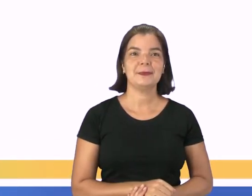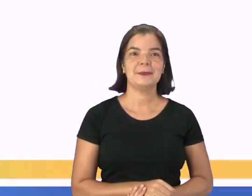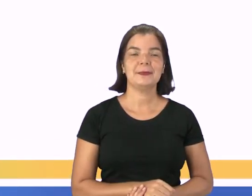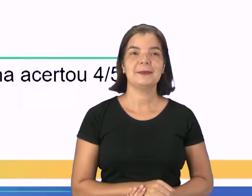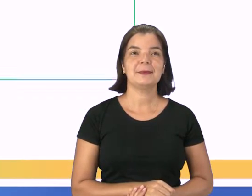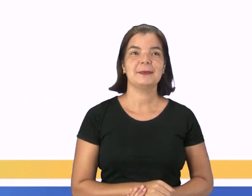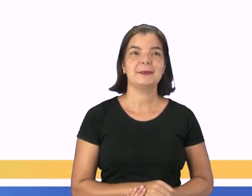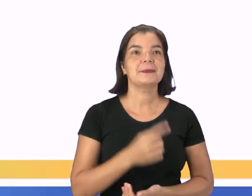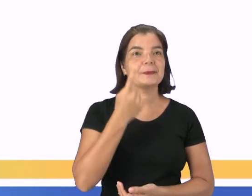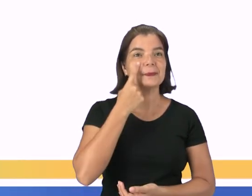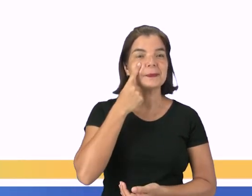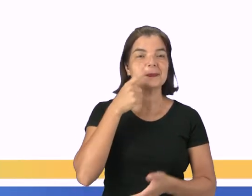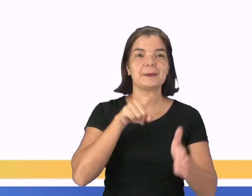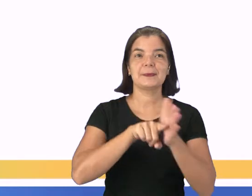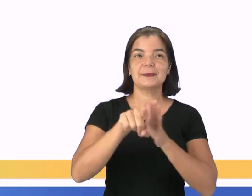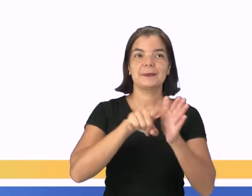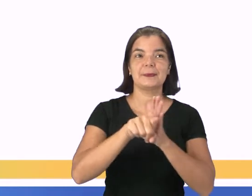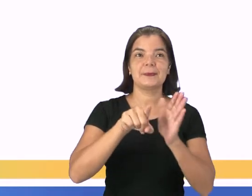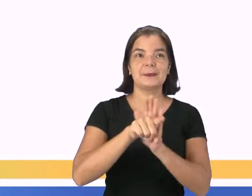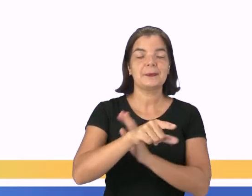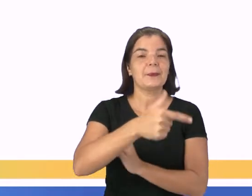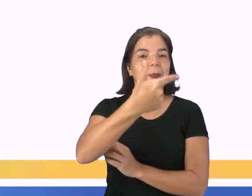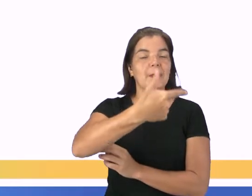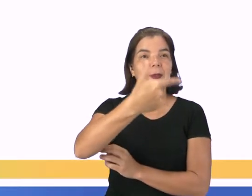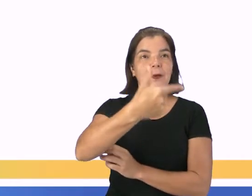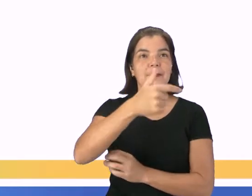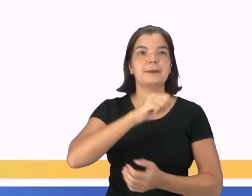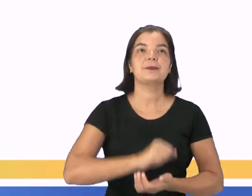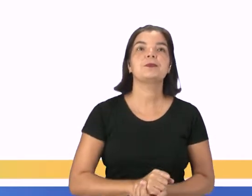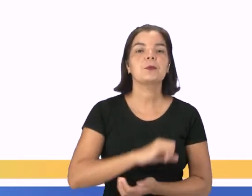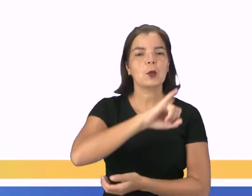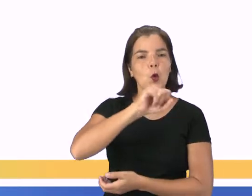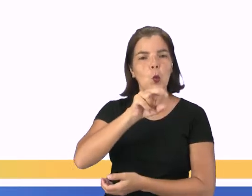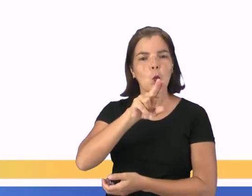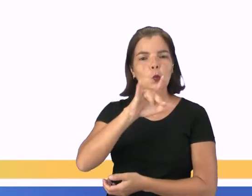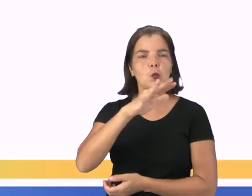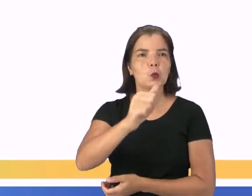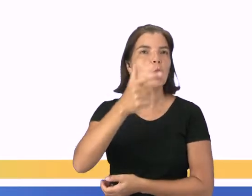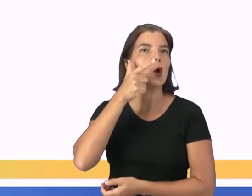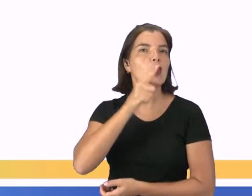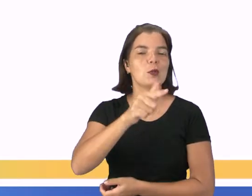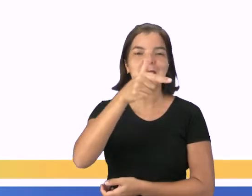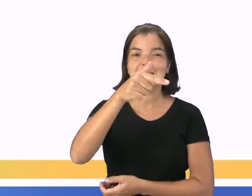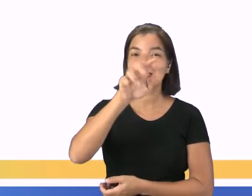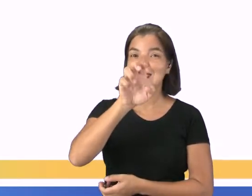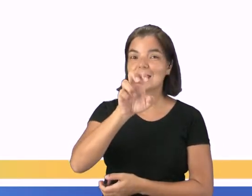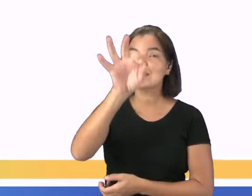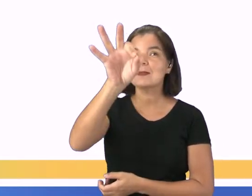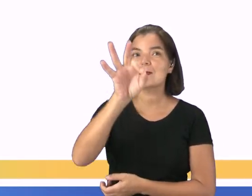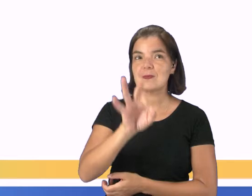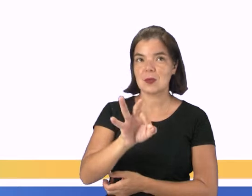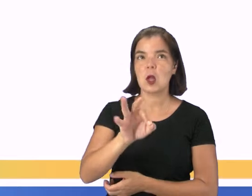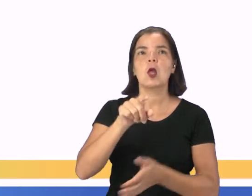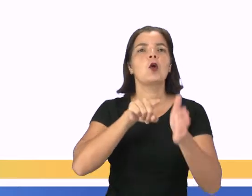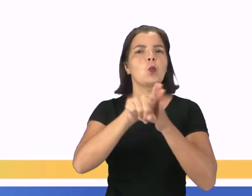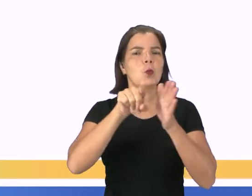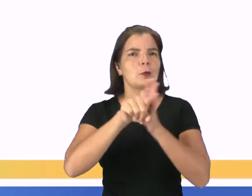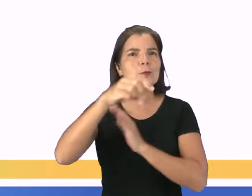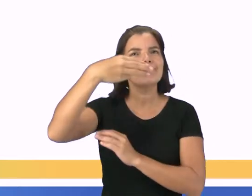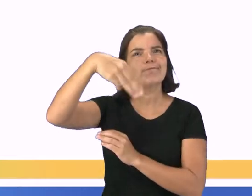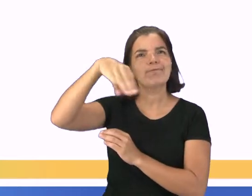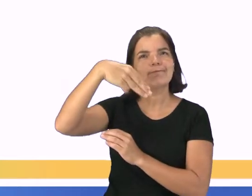Então, vamos lá para o nosso exercício de número 2. Júlia acertou 75% das questões de